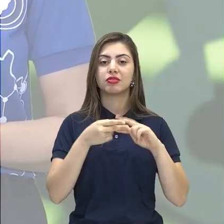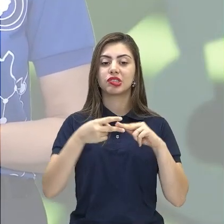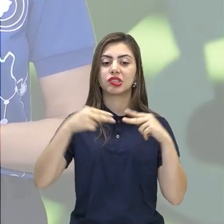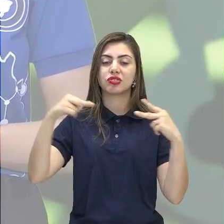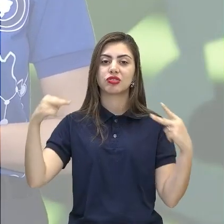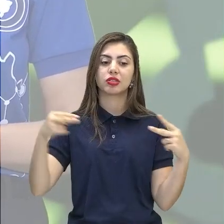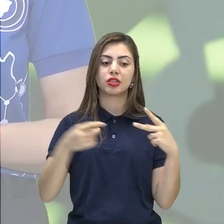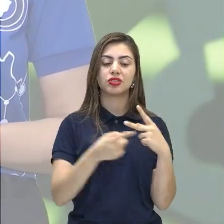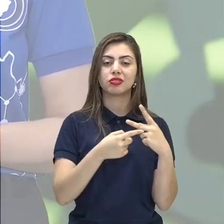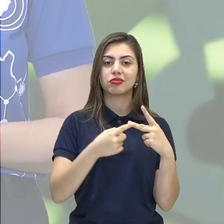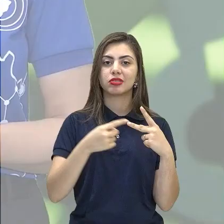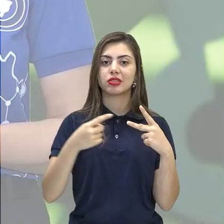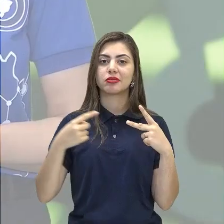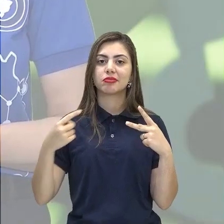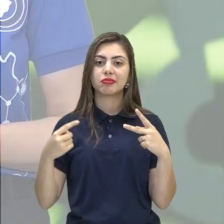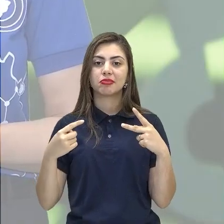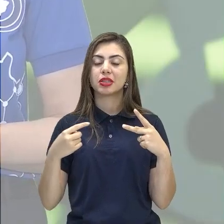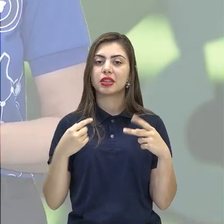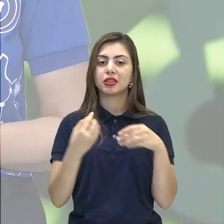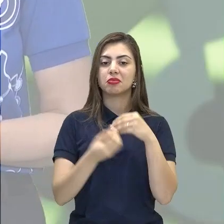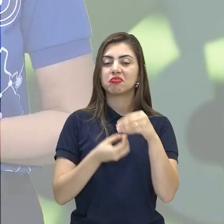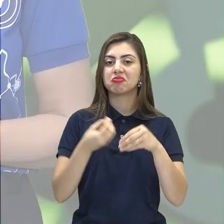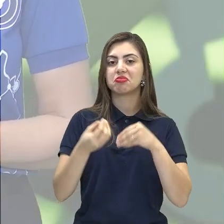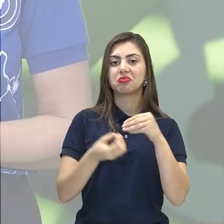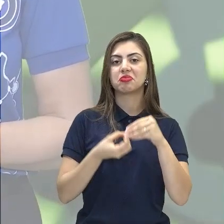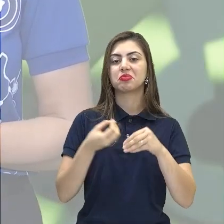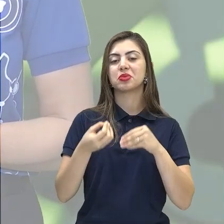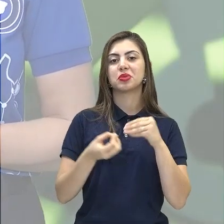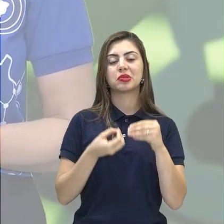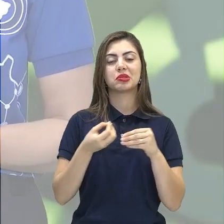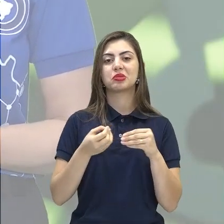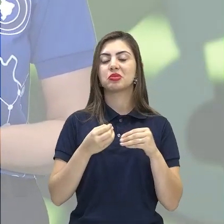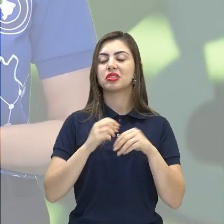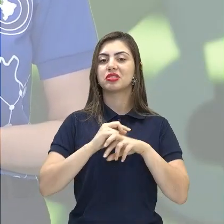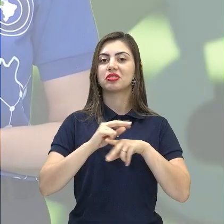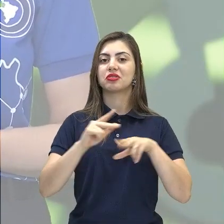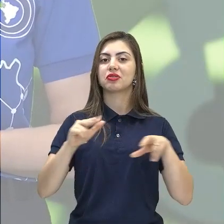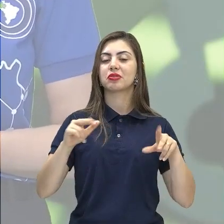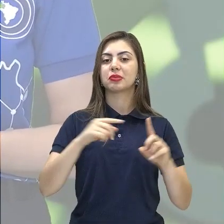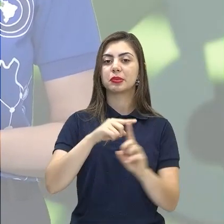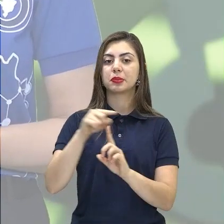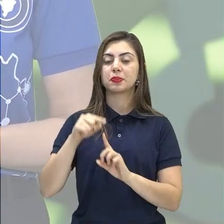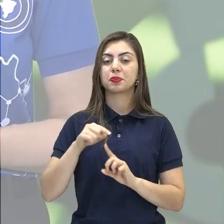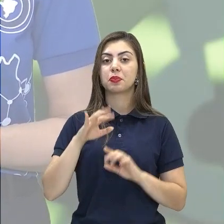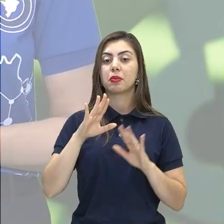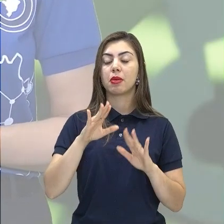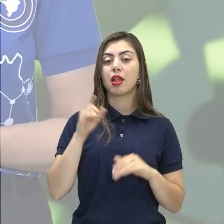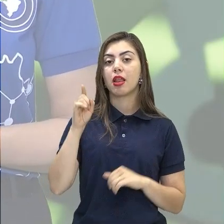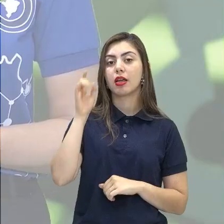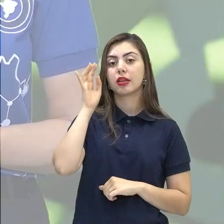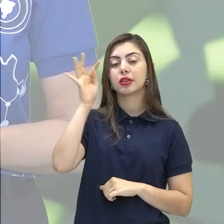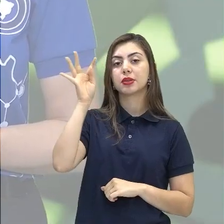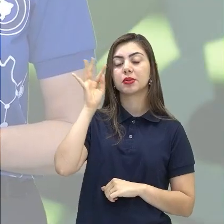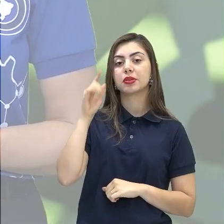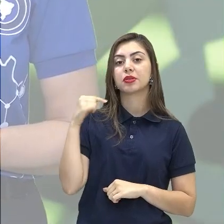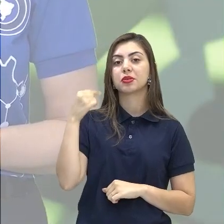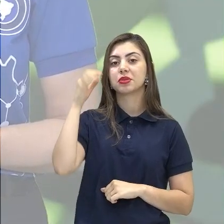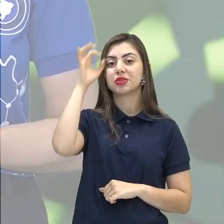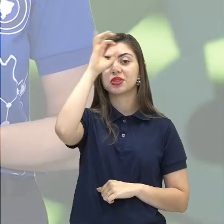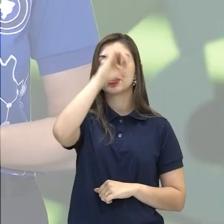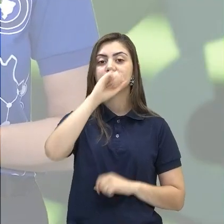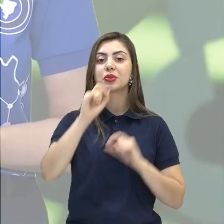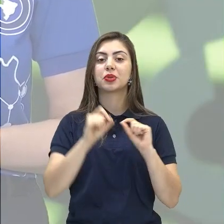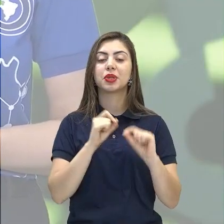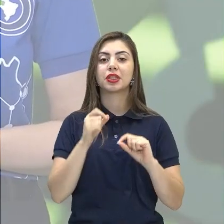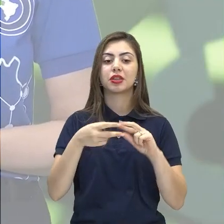gametas, onde se combinam ao acaso. Além disso, com a segunda lei de Mendel, aprendemos que os genes se combinam